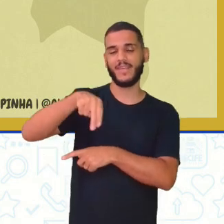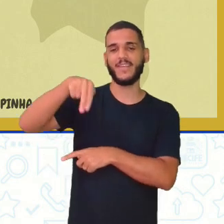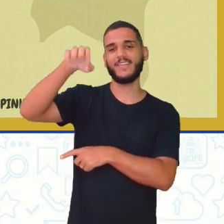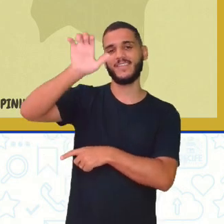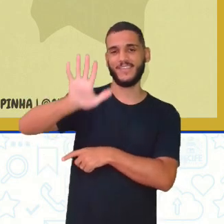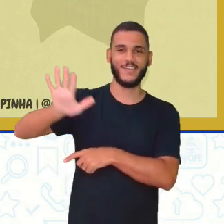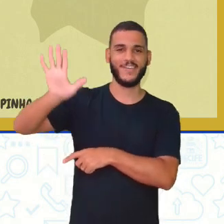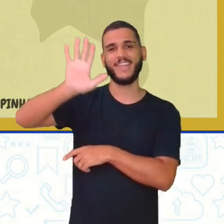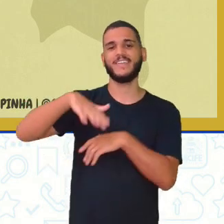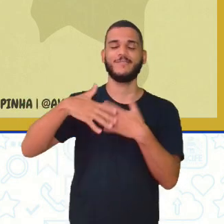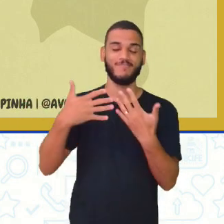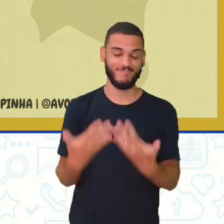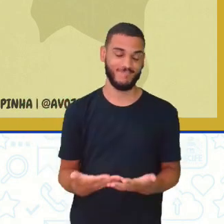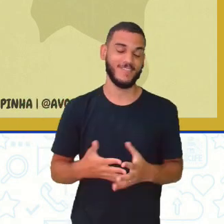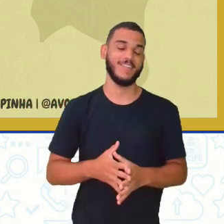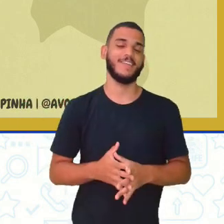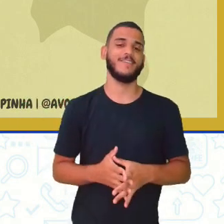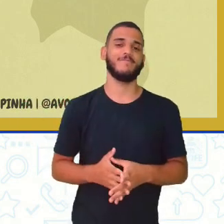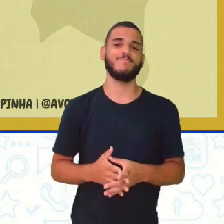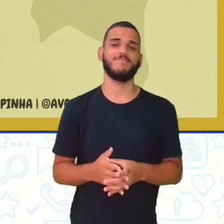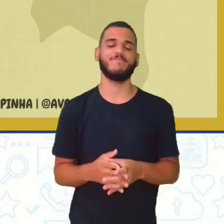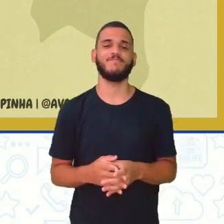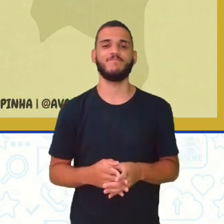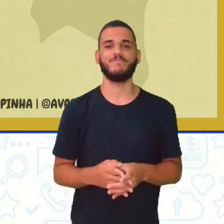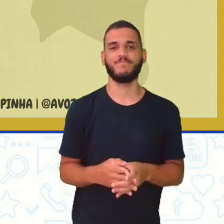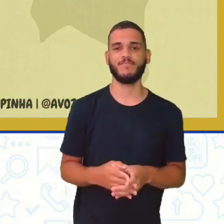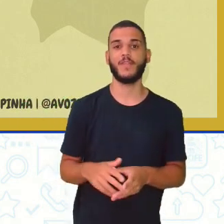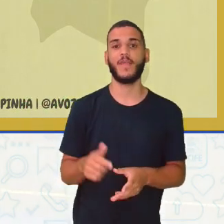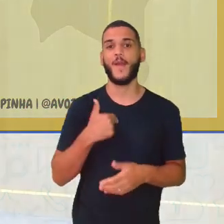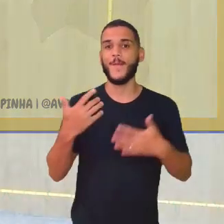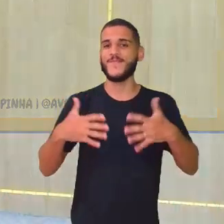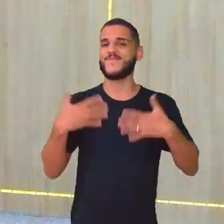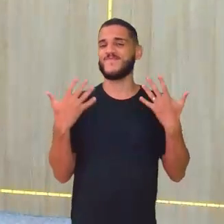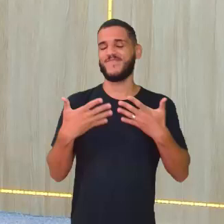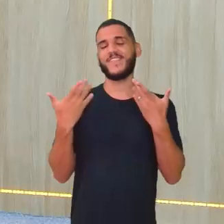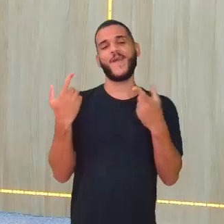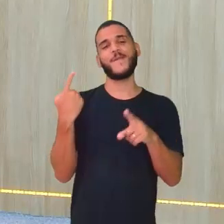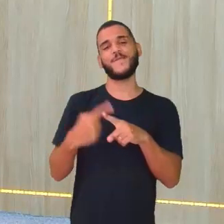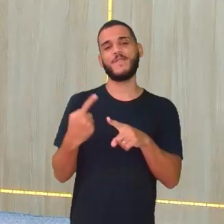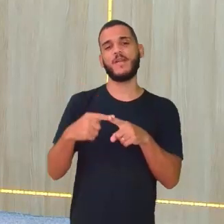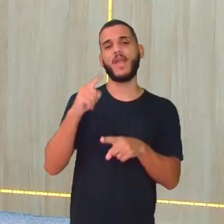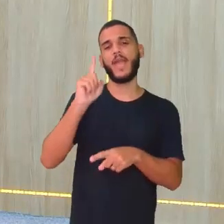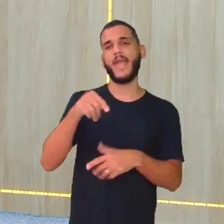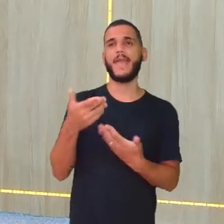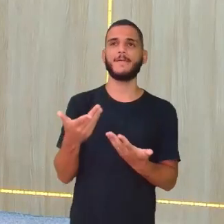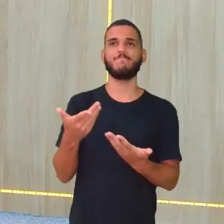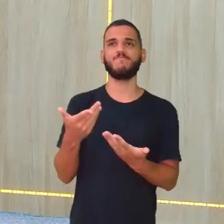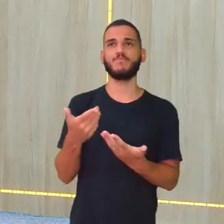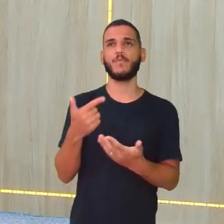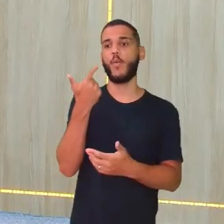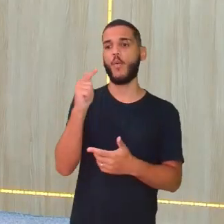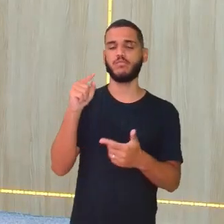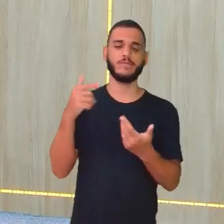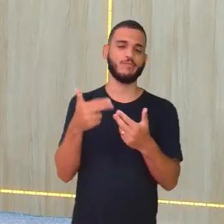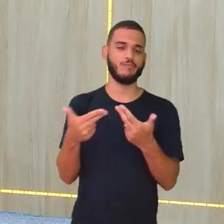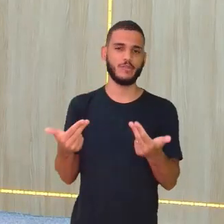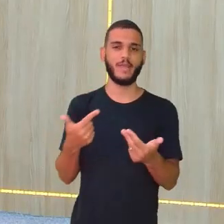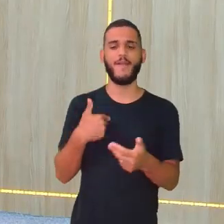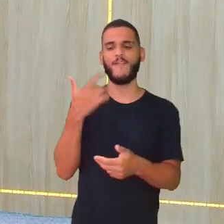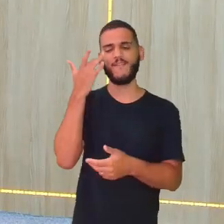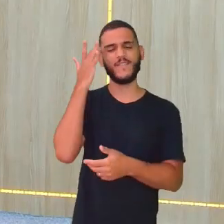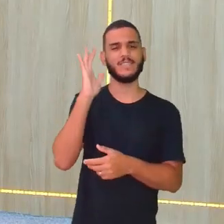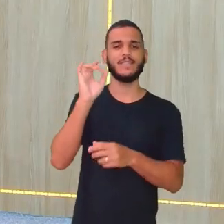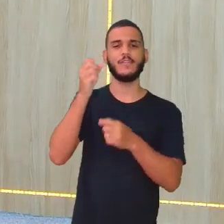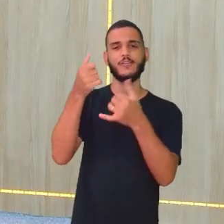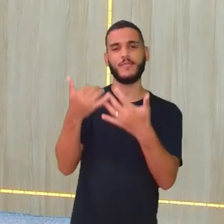Verdade, não sabia disso. E aí, me alegra bastante, porque é outro ponto, assim, eu tenho muita facilidade de contar histórias de